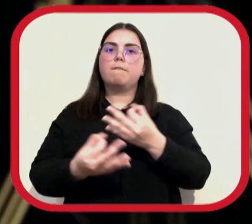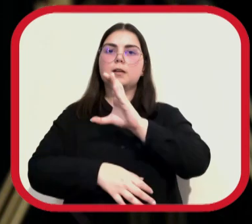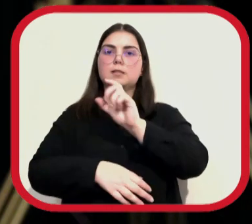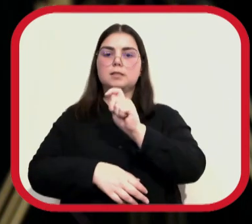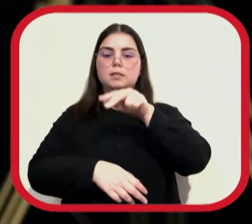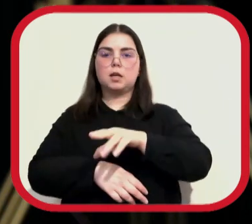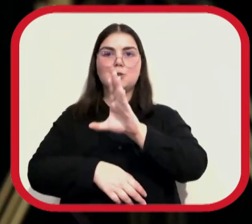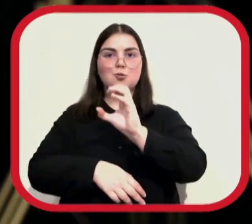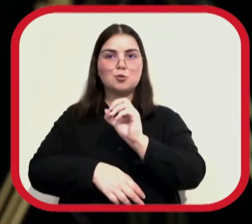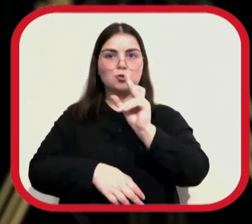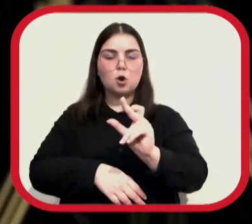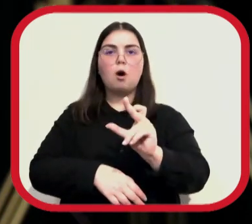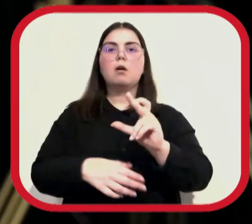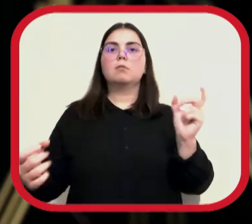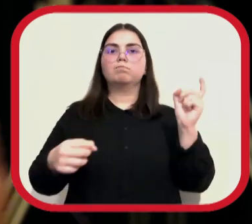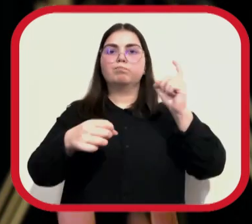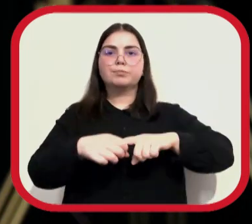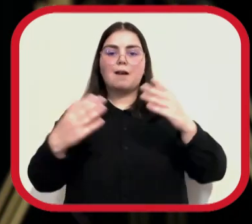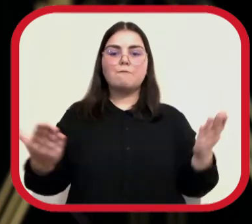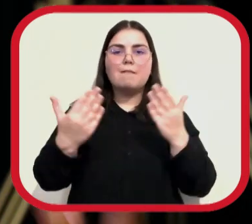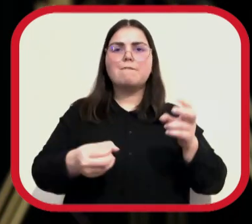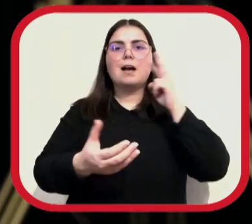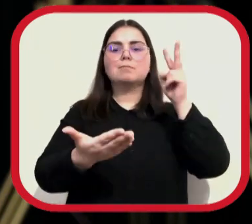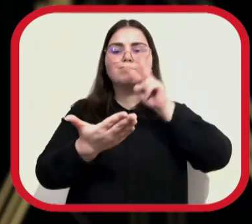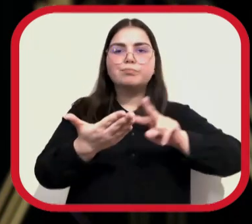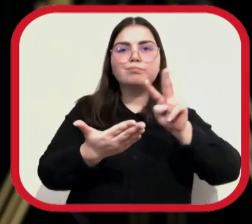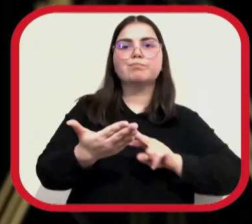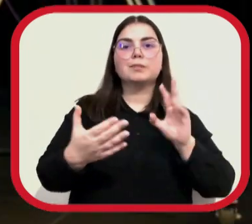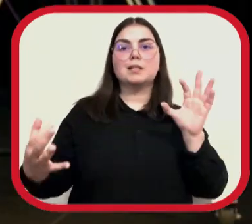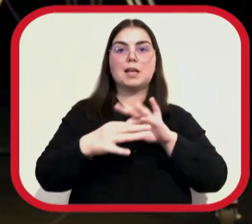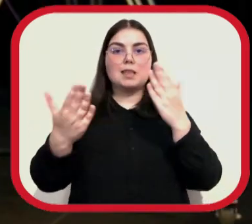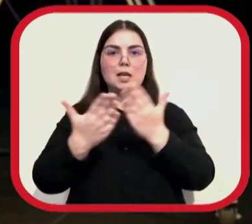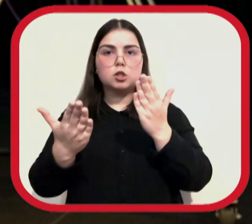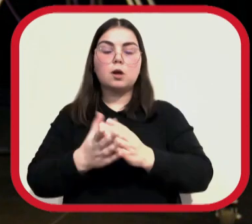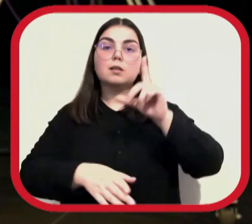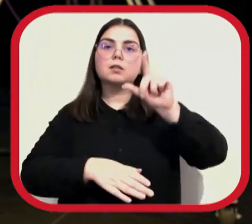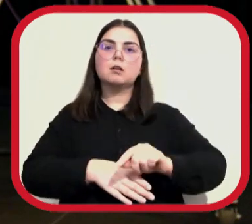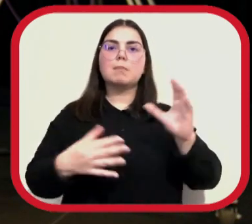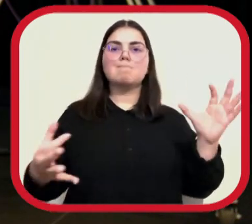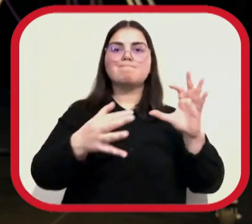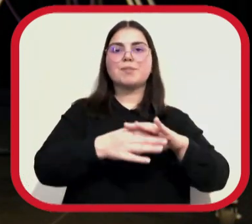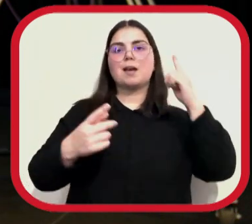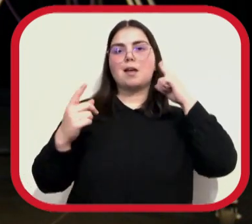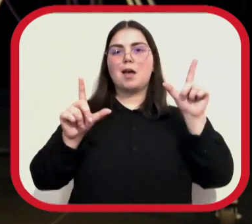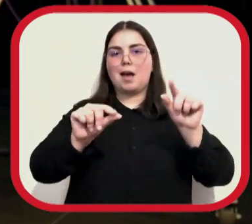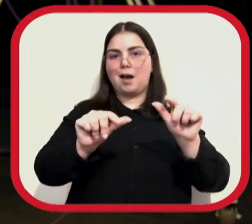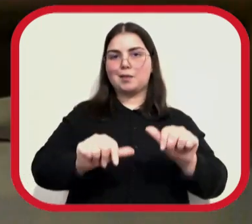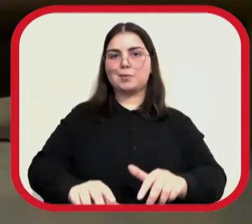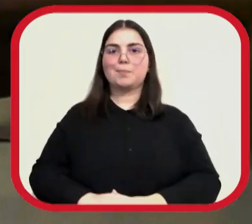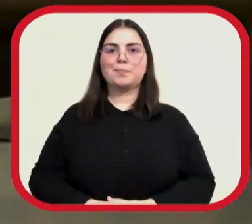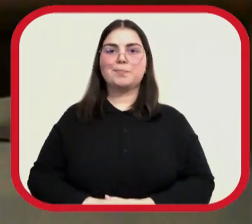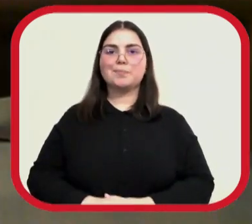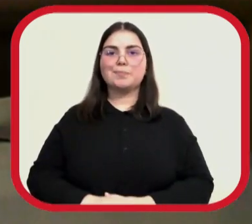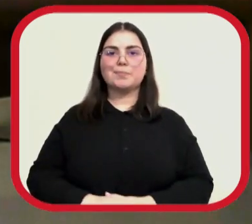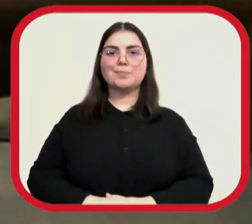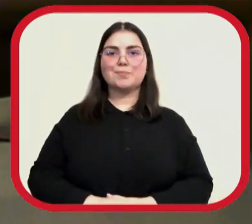escolares. Ou seja, portanto, que o Senjor seja um parceiro em promover a literacia mediática para os públicos da escola